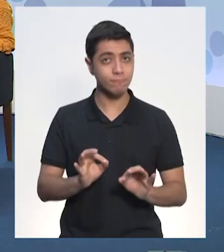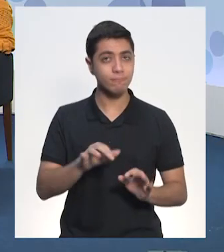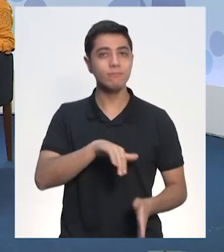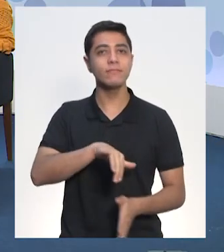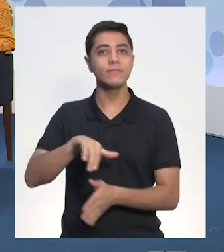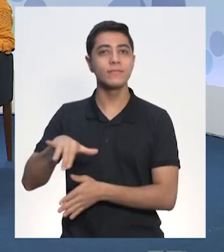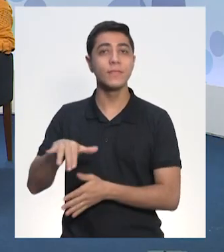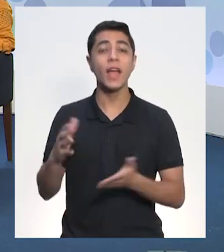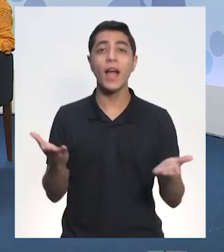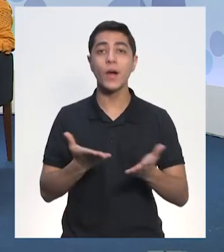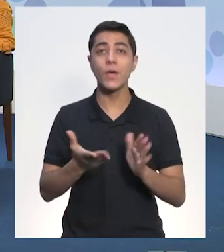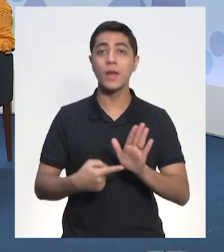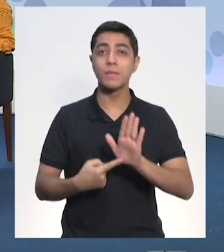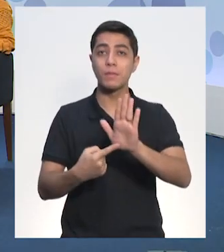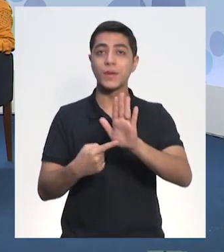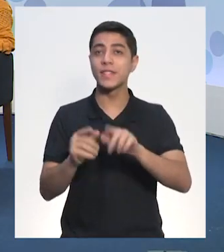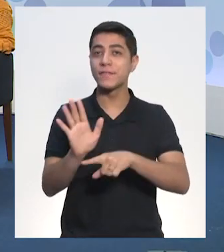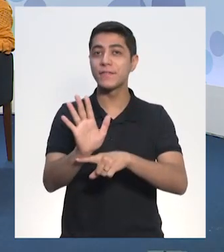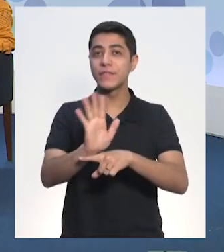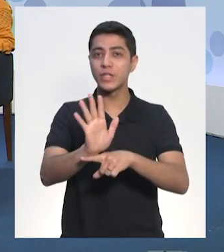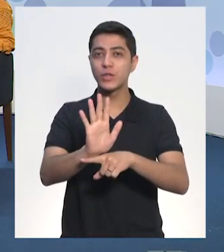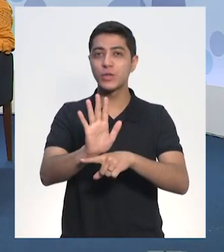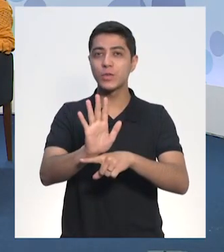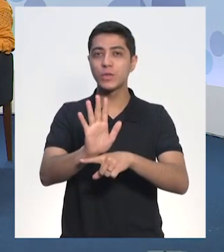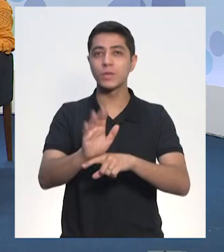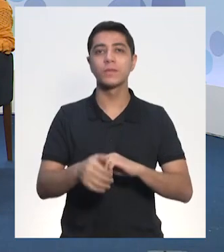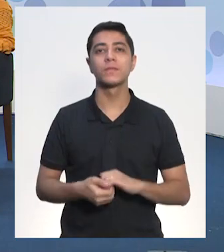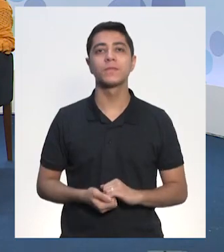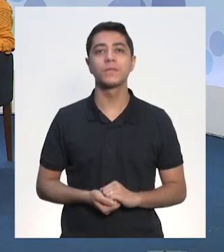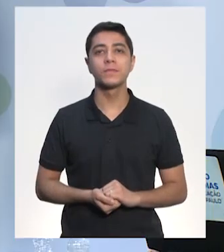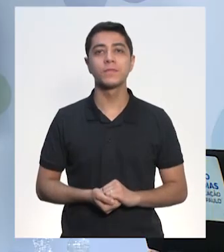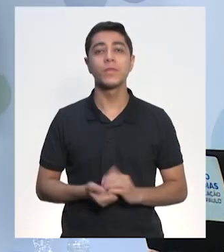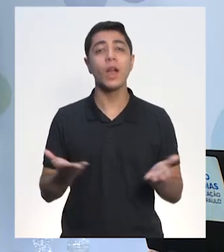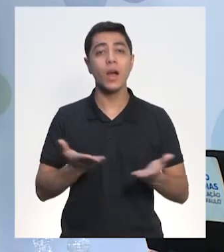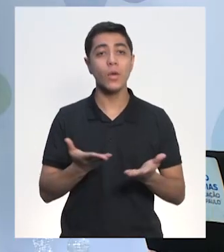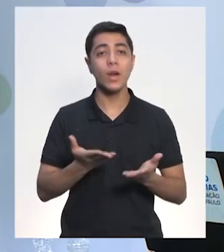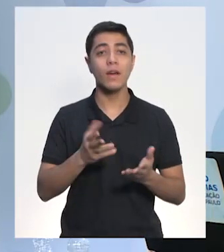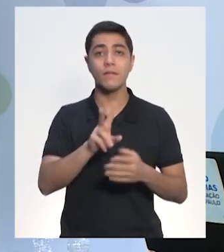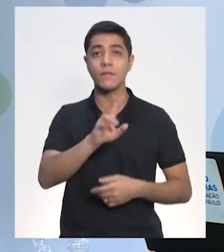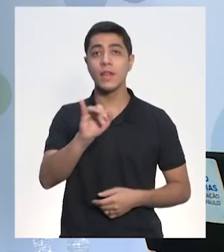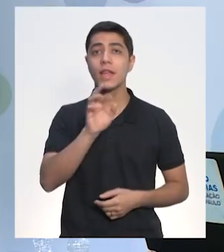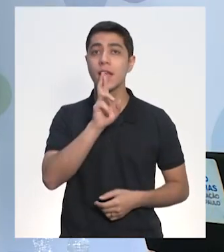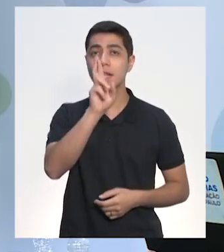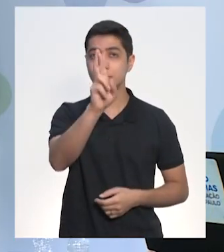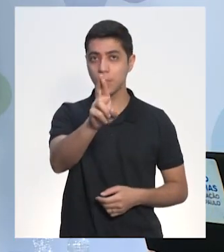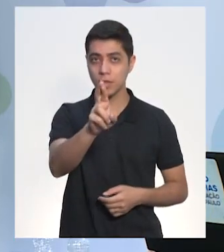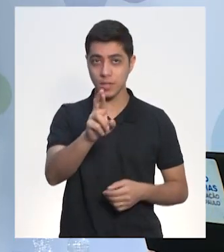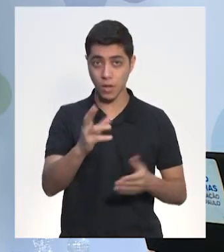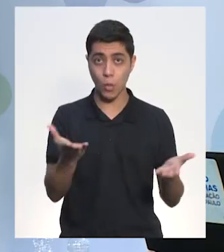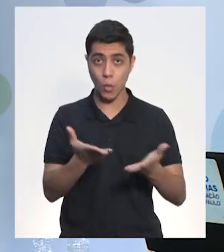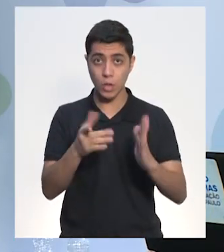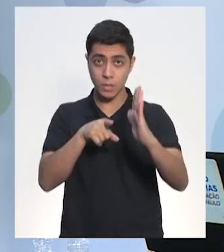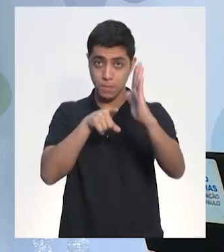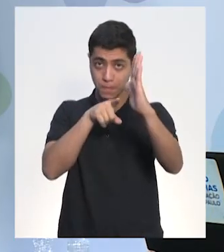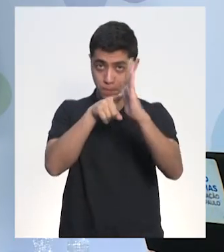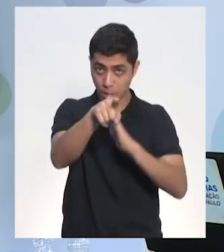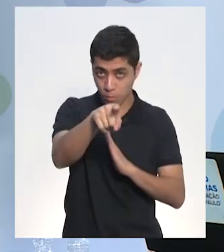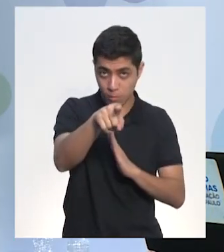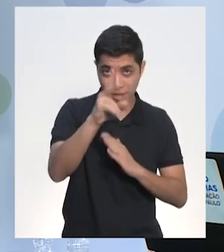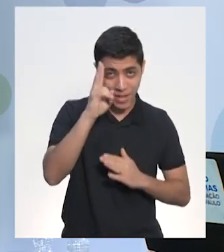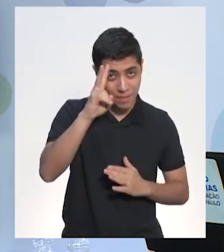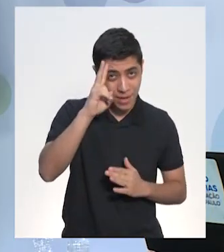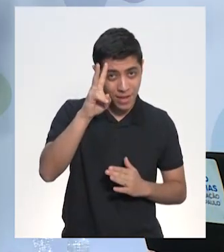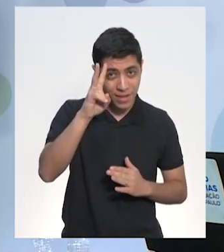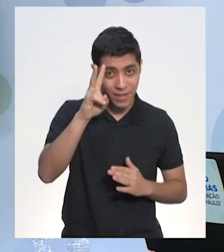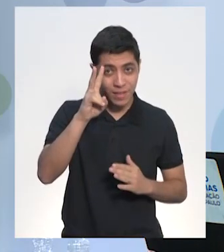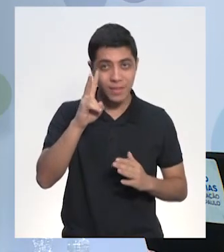para um vídeo. Agora a gente vai ver a resposta da pergunta de hoje, que eu perguntei para vocês. Onde